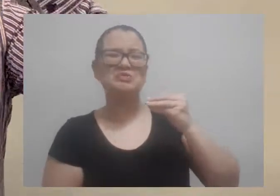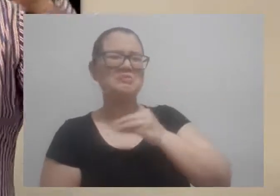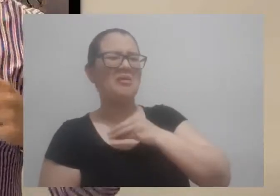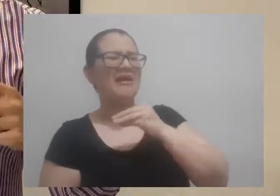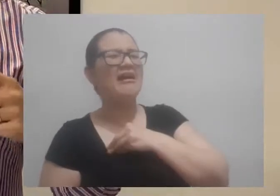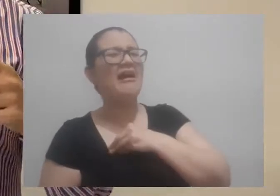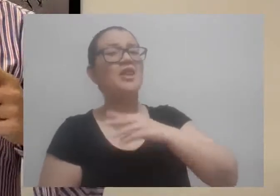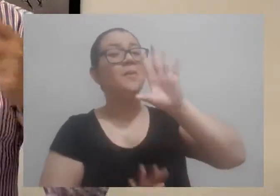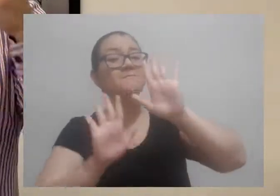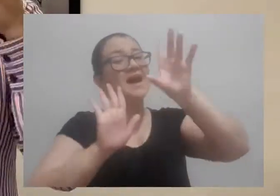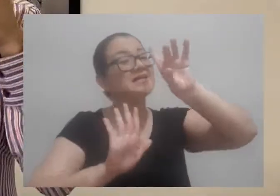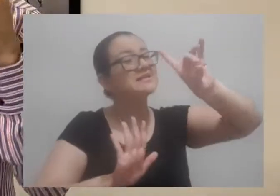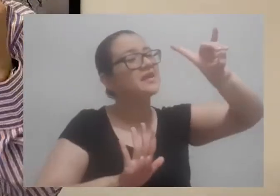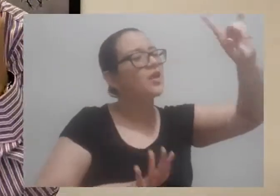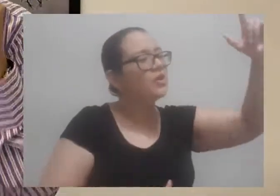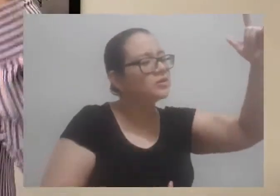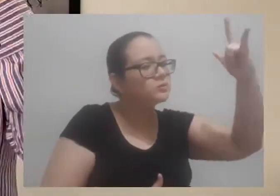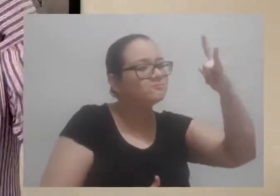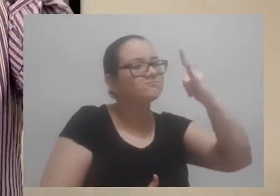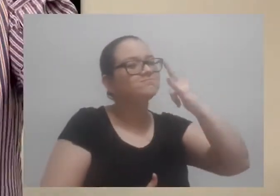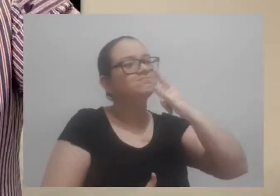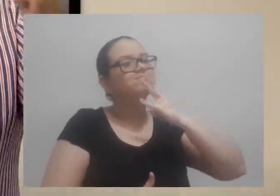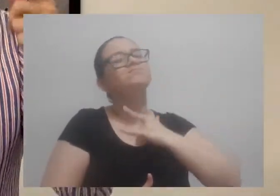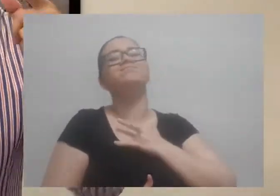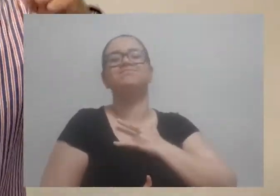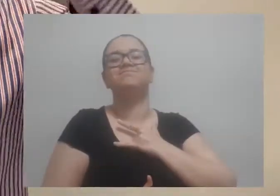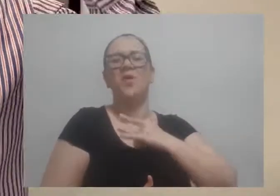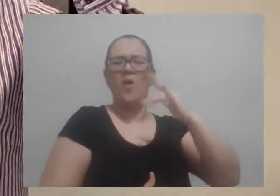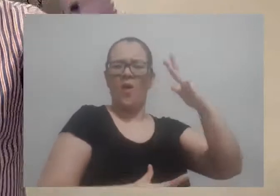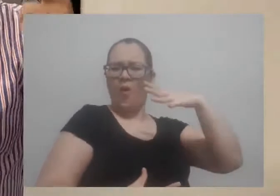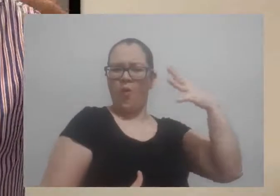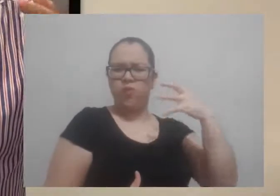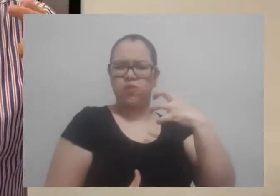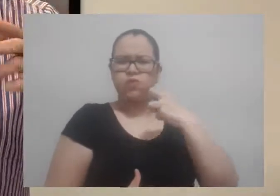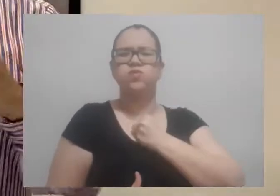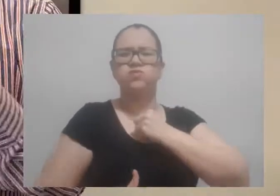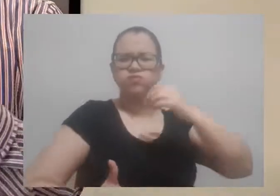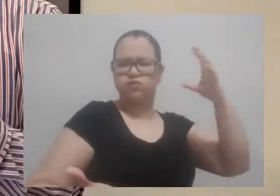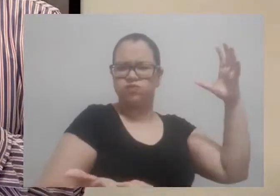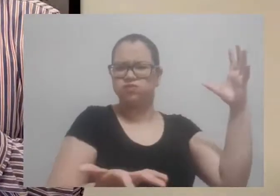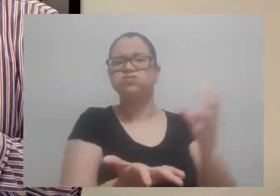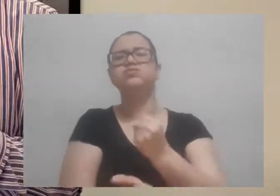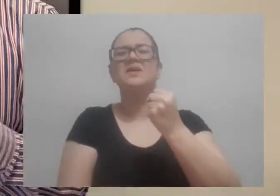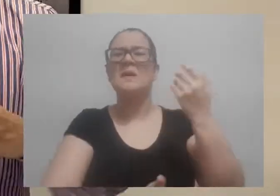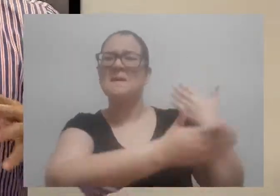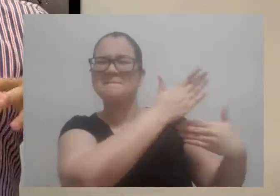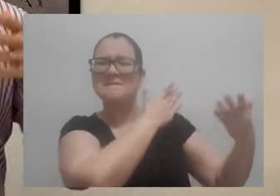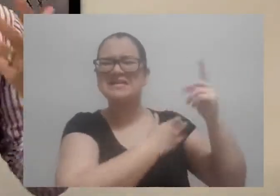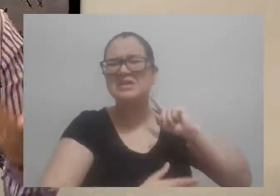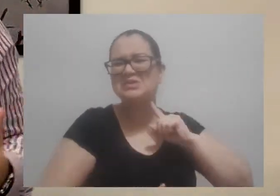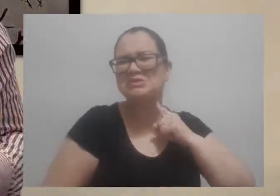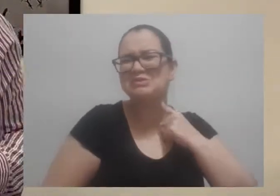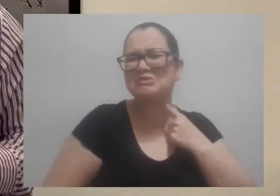foi amado pelo Pai, e quando ele entende disso, que ele era um pecador e o Pai o amou, dessa forma ele